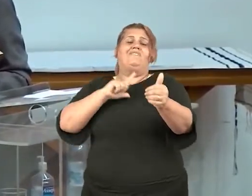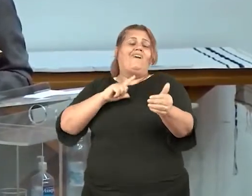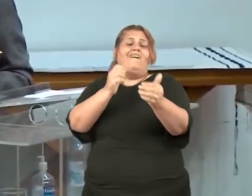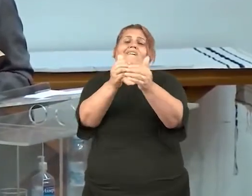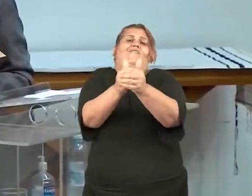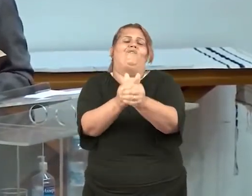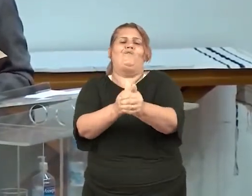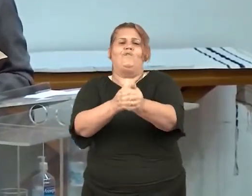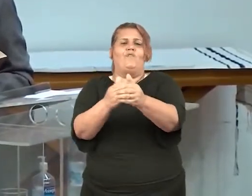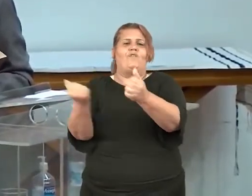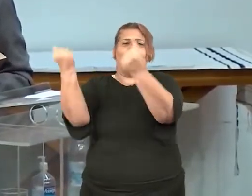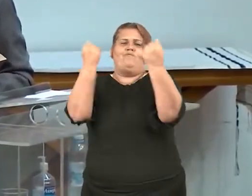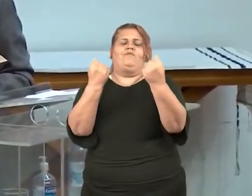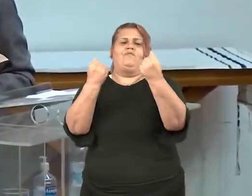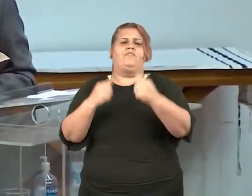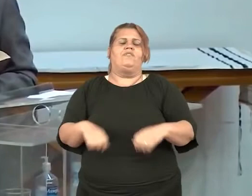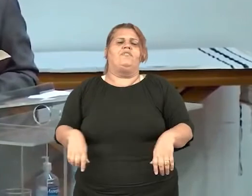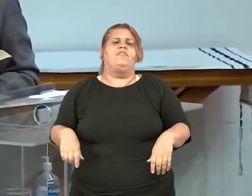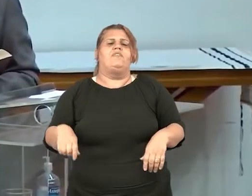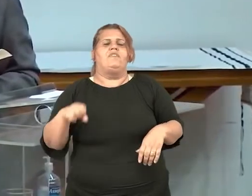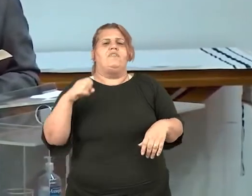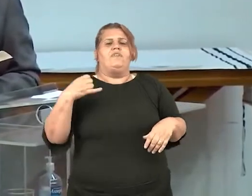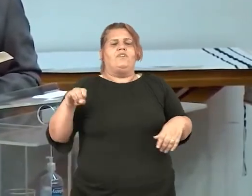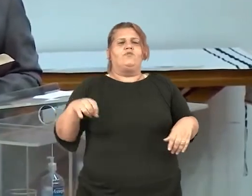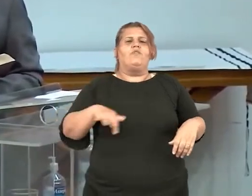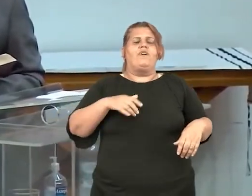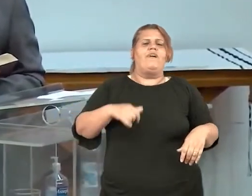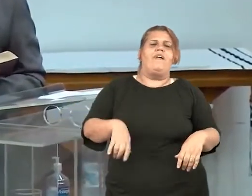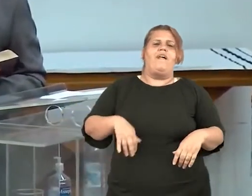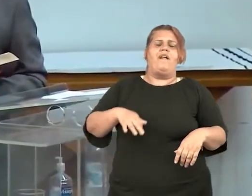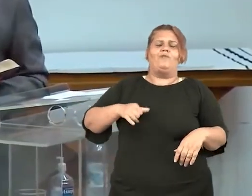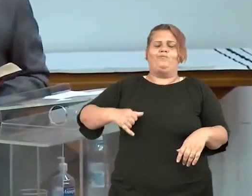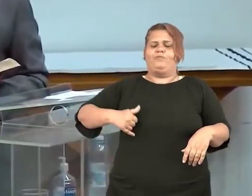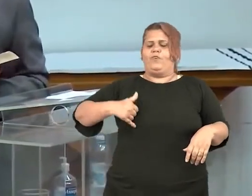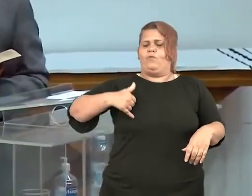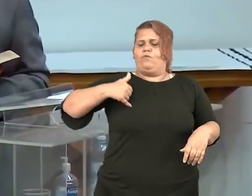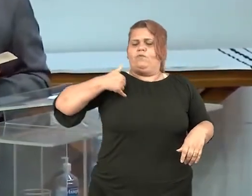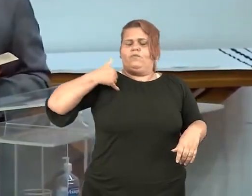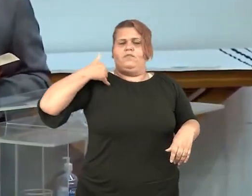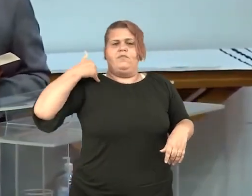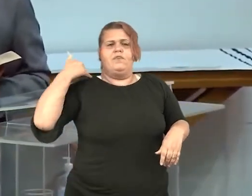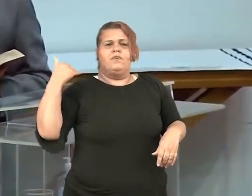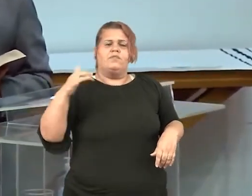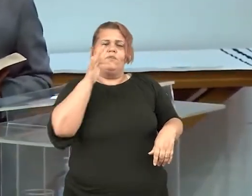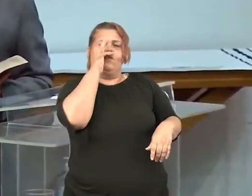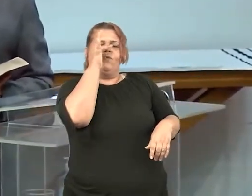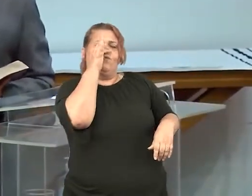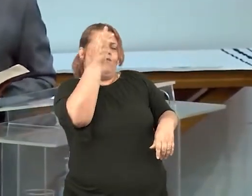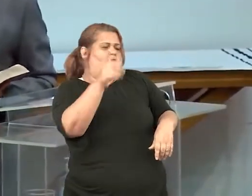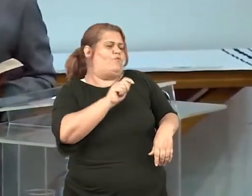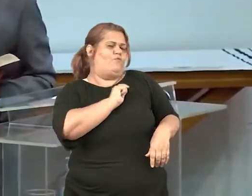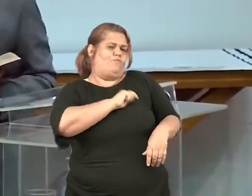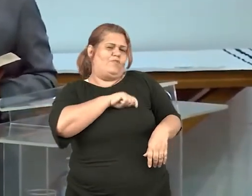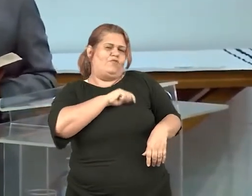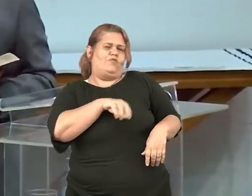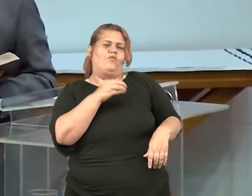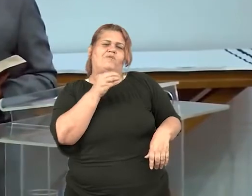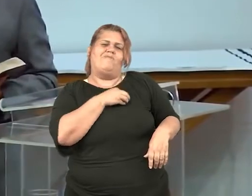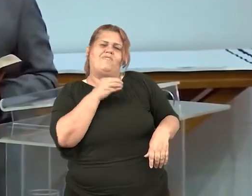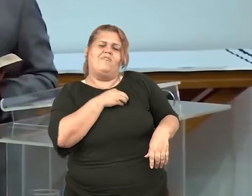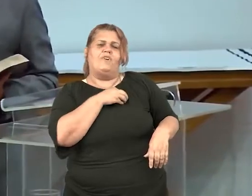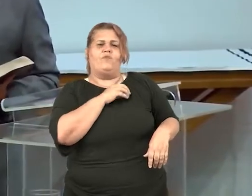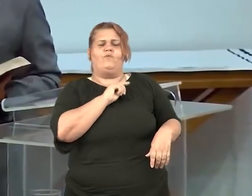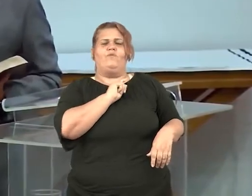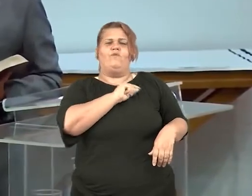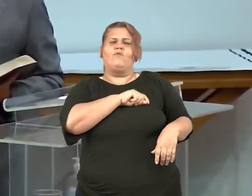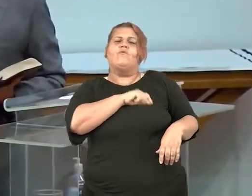domínio. Isso é jactância e arrogância demoníaca. Isso é excluir Deus da sua